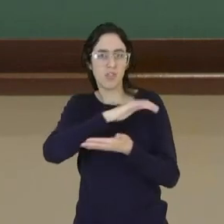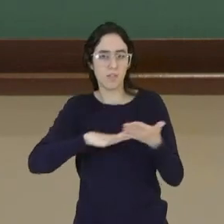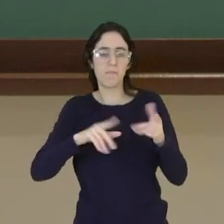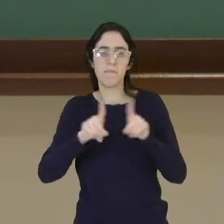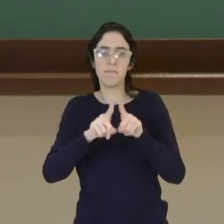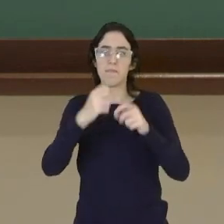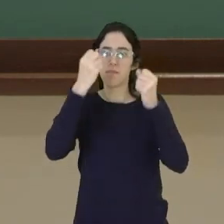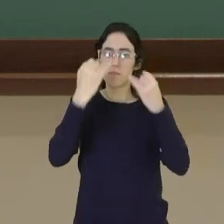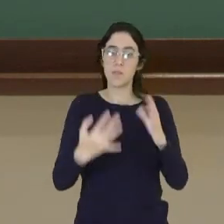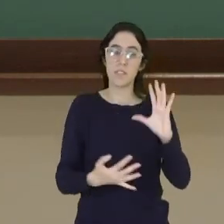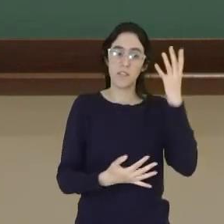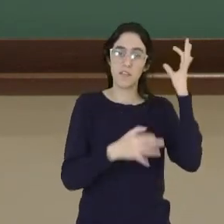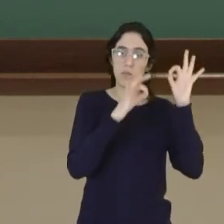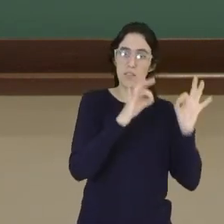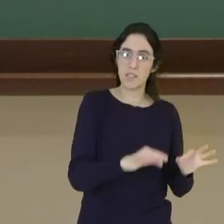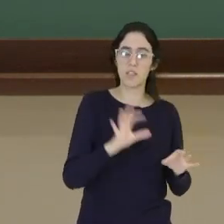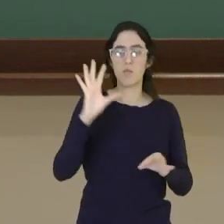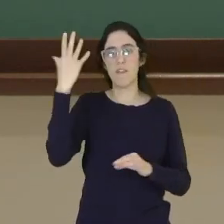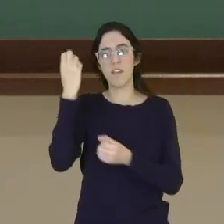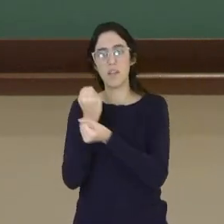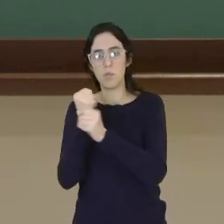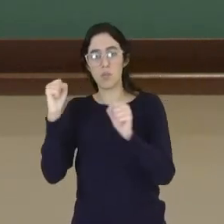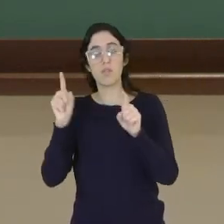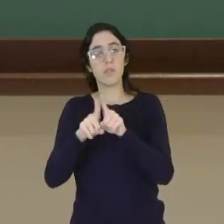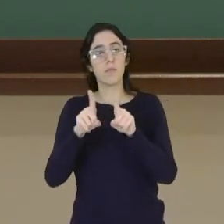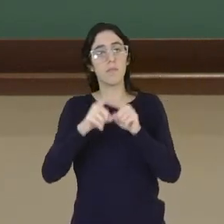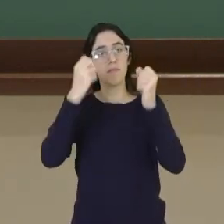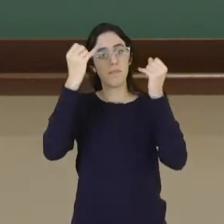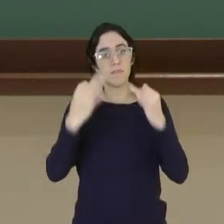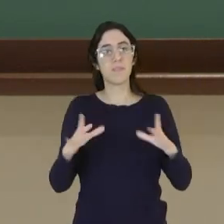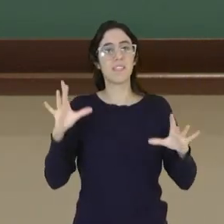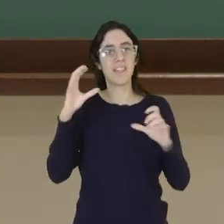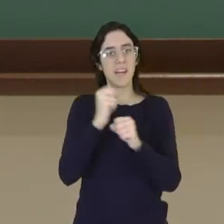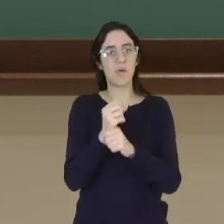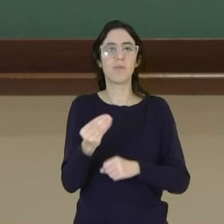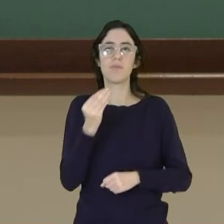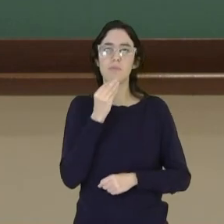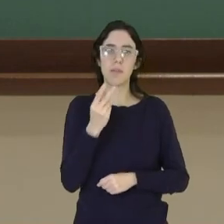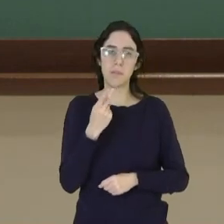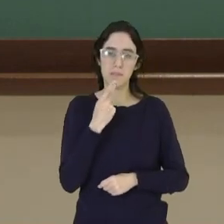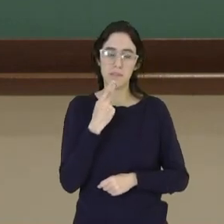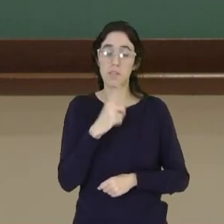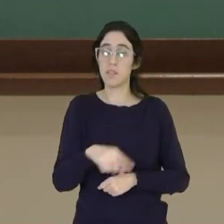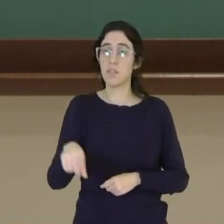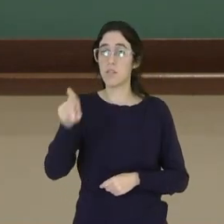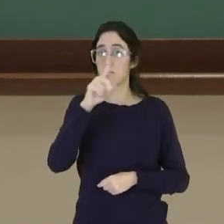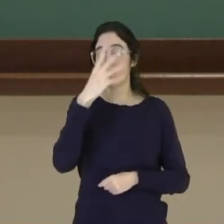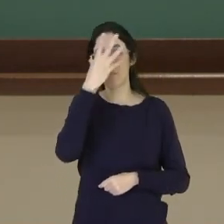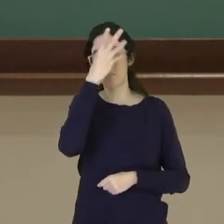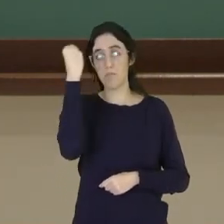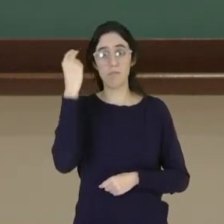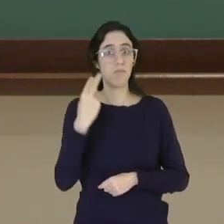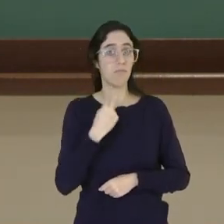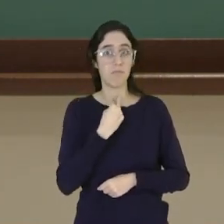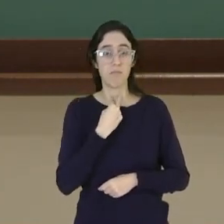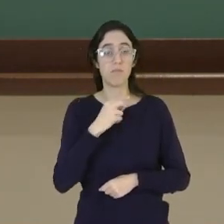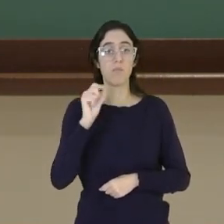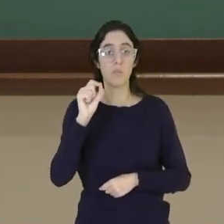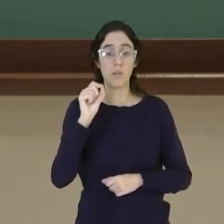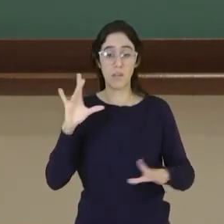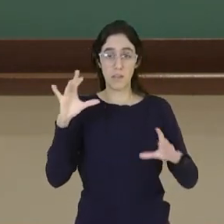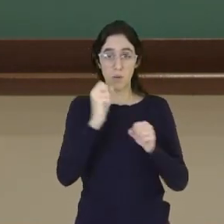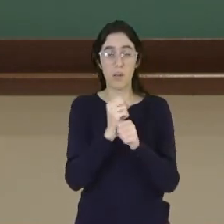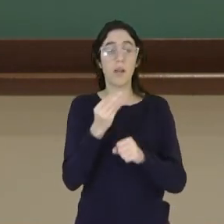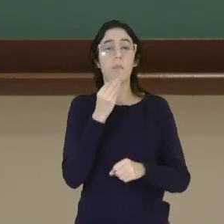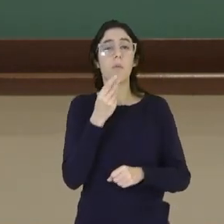de evento certo e evento impossível e trabalhamos o cálculo da probabilidade. Você não pode esquecer, calcular probabilidade é